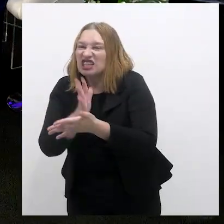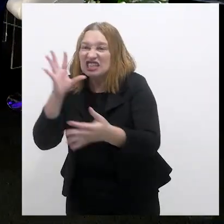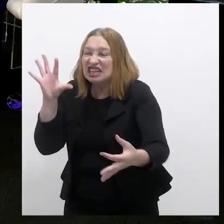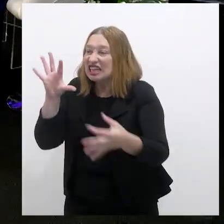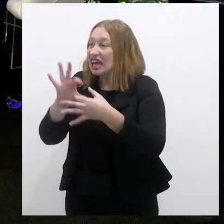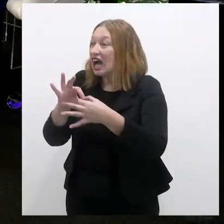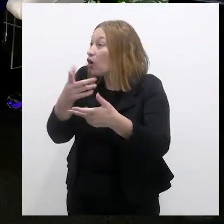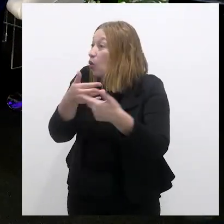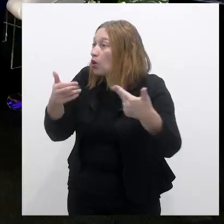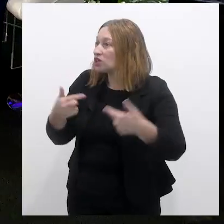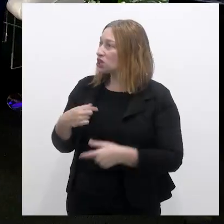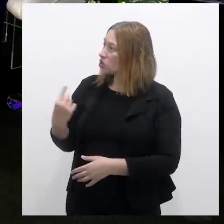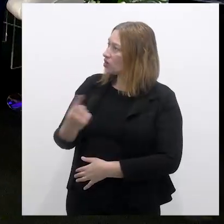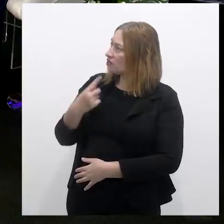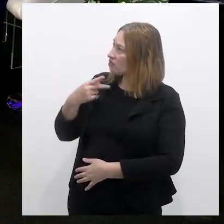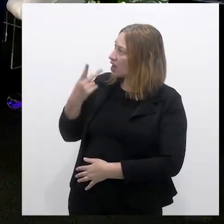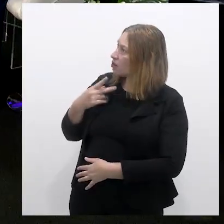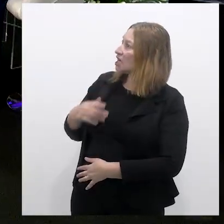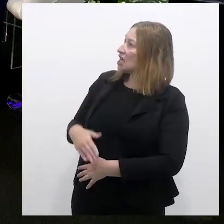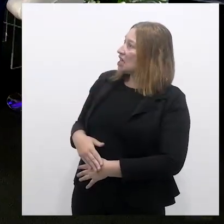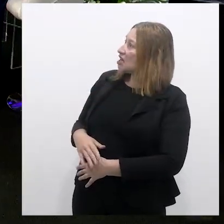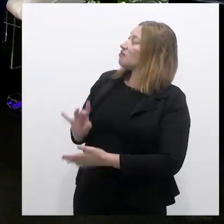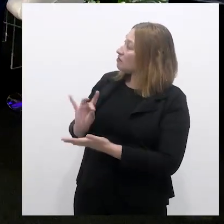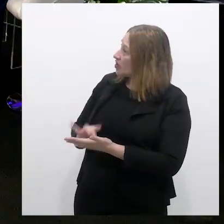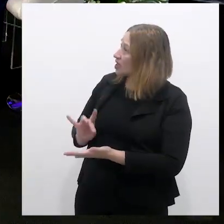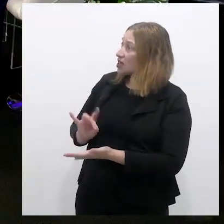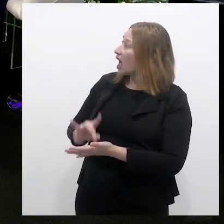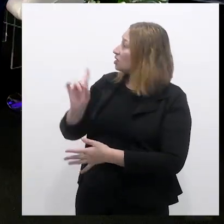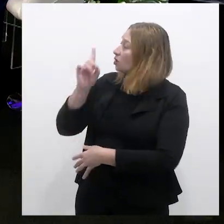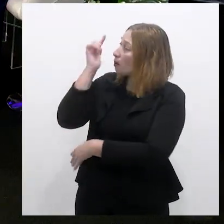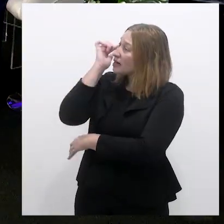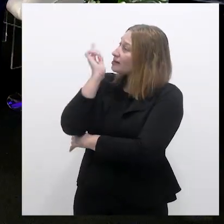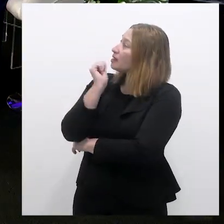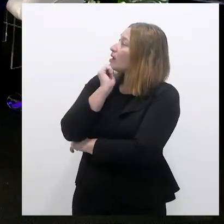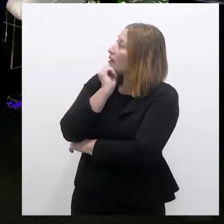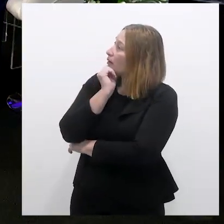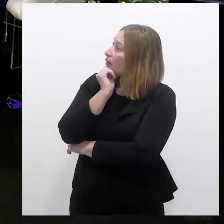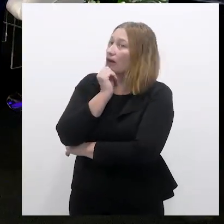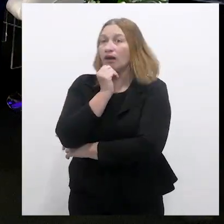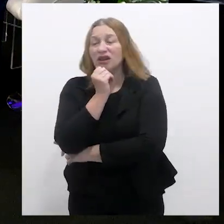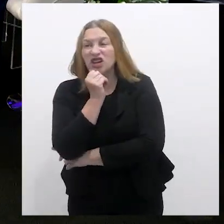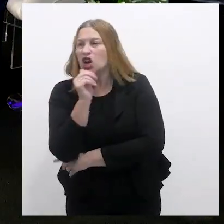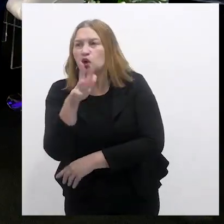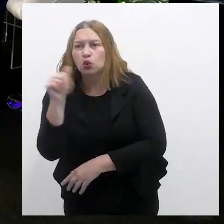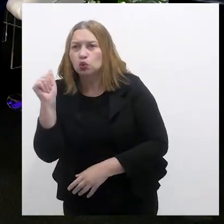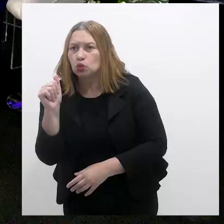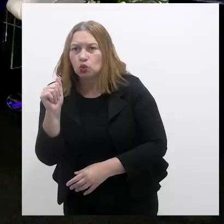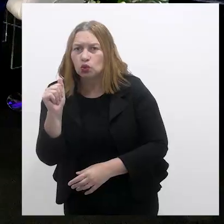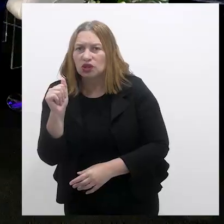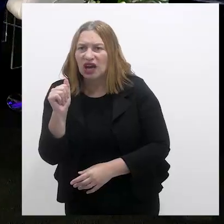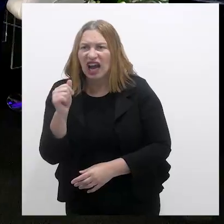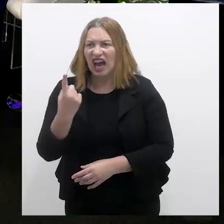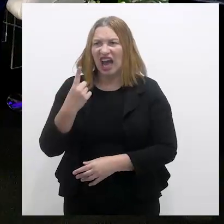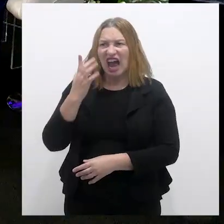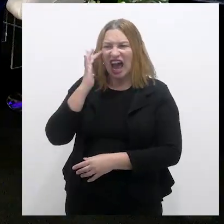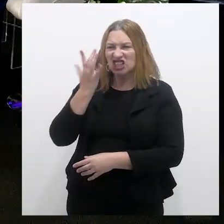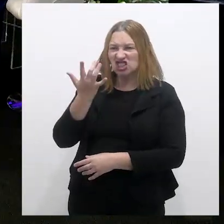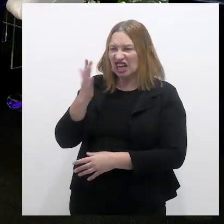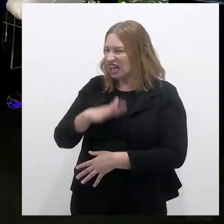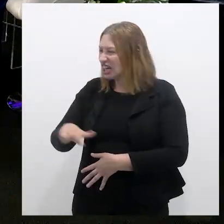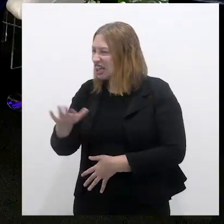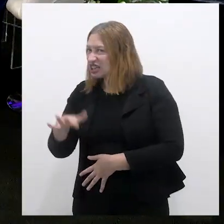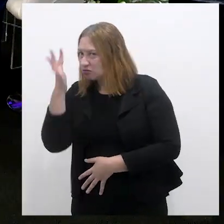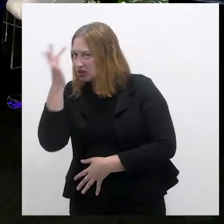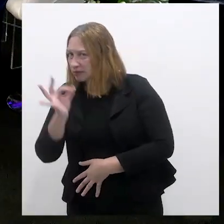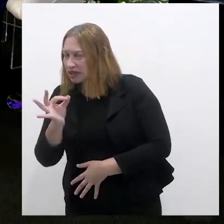Isso. Para às vezes ligar coisas que a gente fala, nossa, realmente. Não, e às vezes você fica assim, caramba, eu não pensei nisso. Exatamente. E você nunca pode